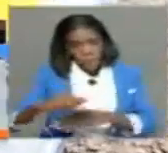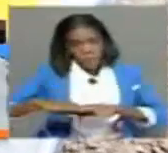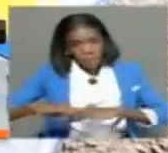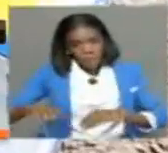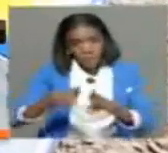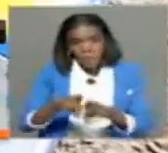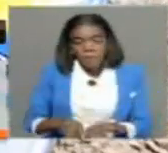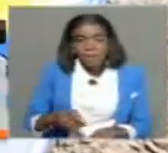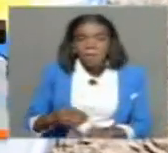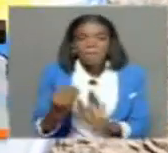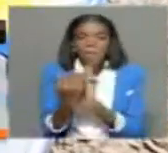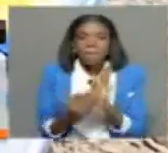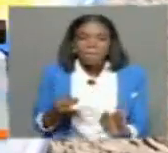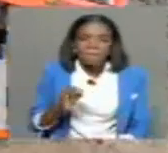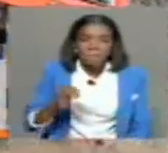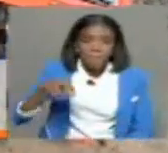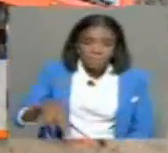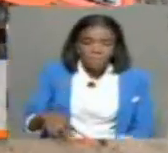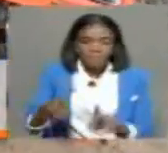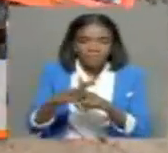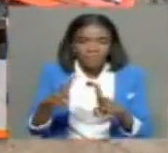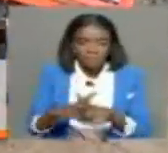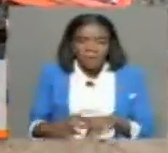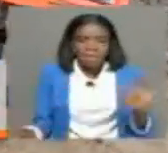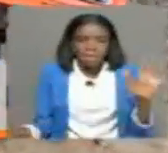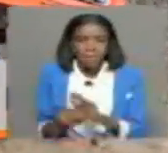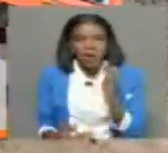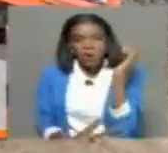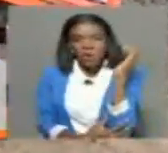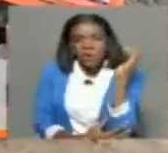o programa de combate à pobreza não deixou mal os